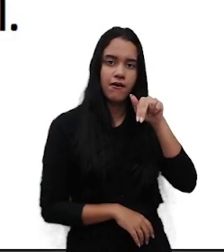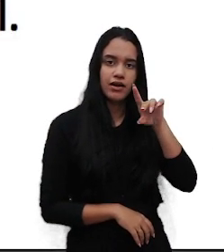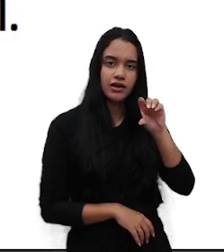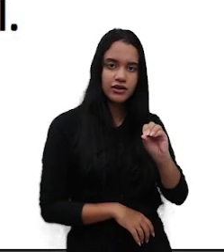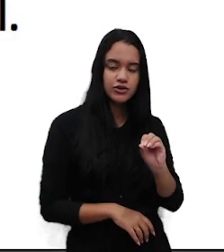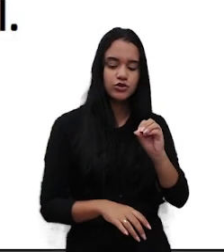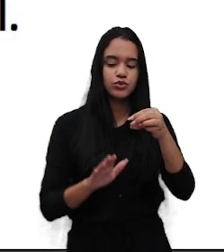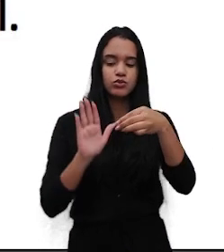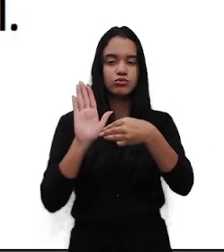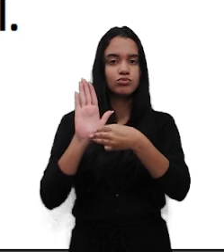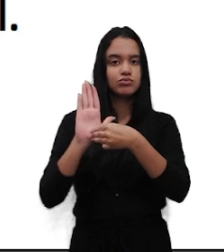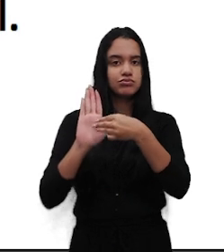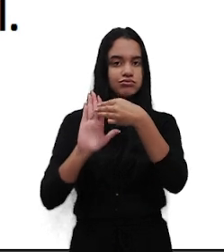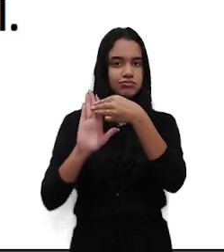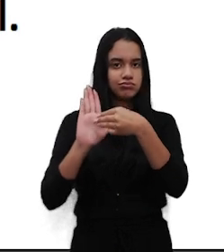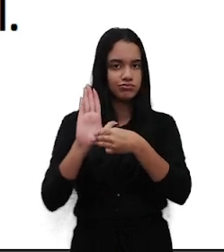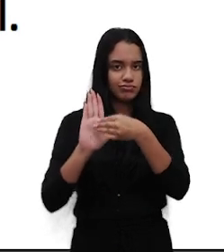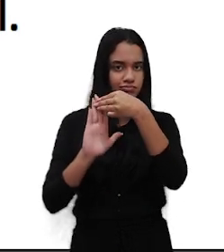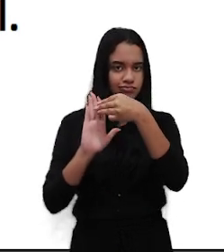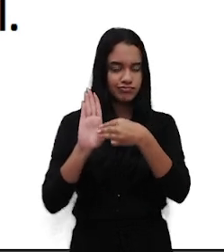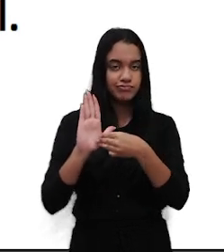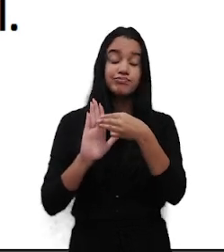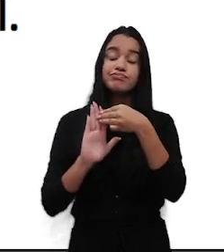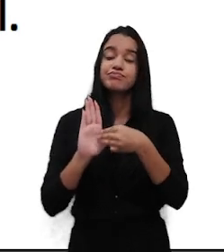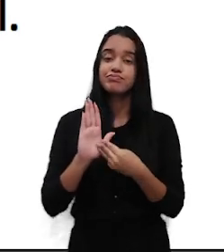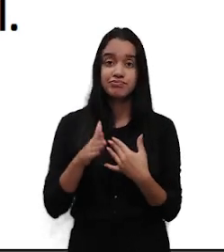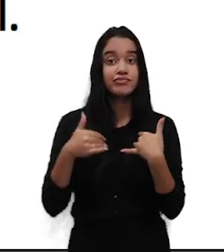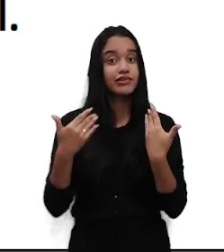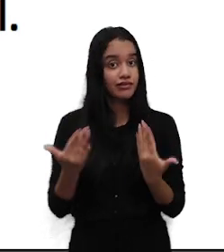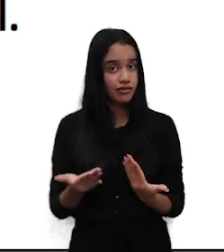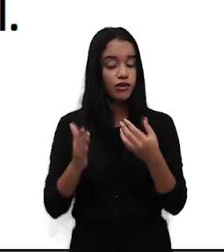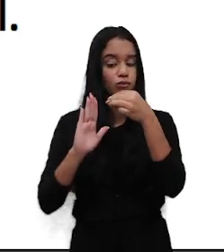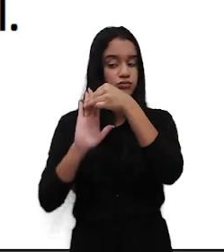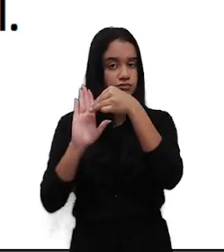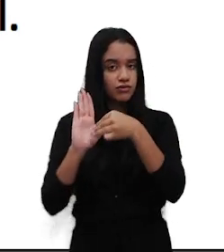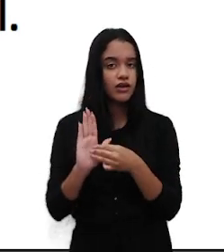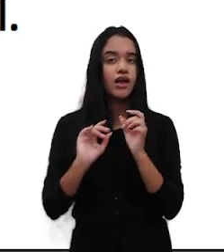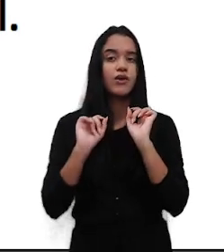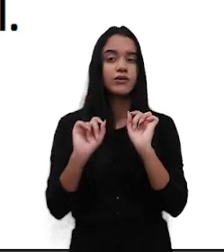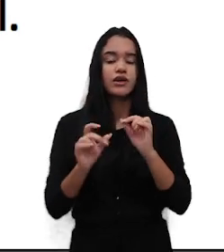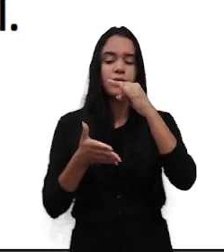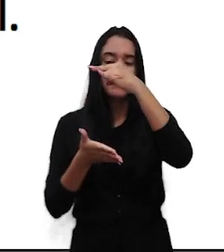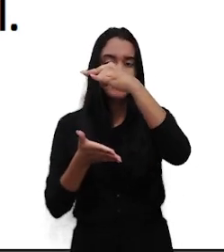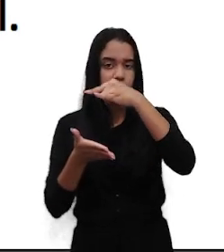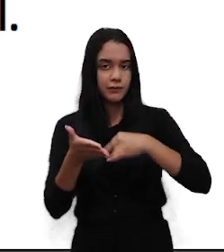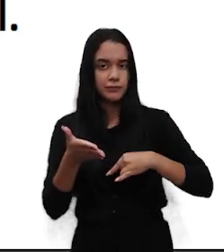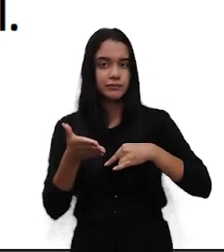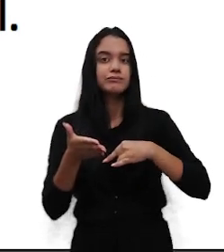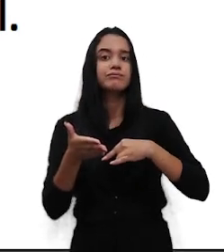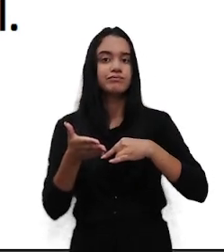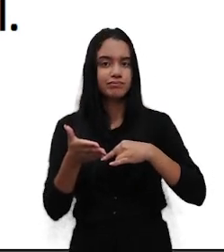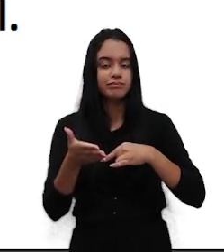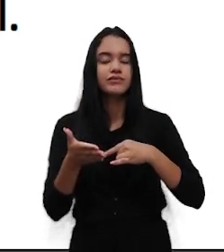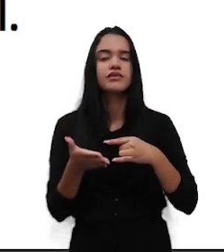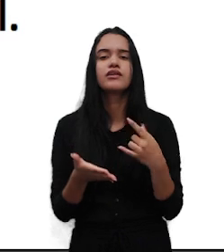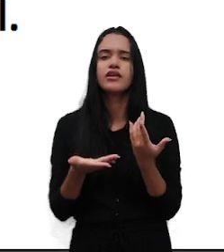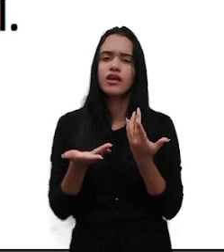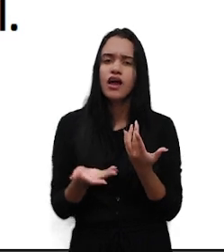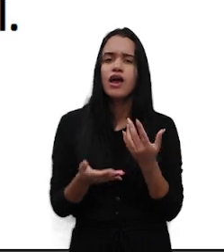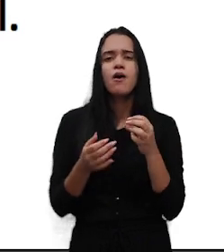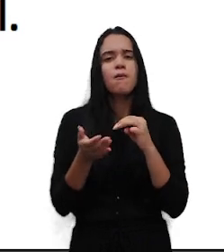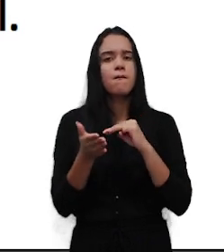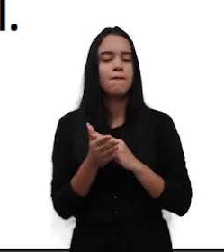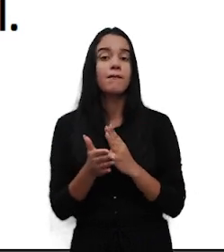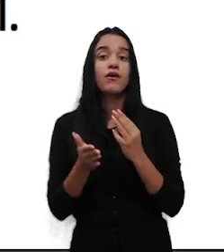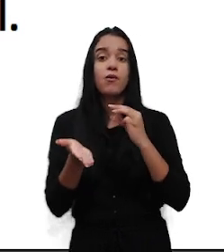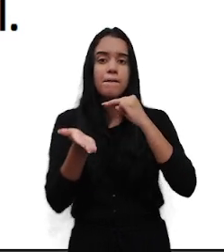deste documento? Bem, o memorando é um documento, é uma mensagem breve,